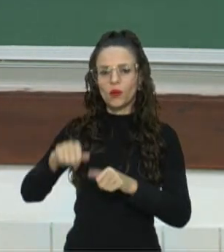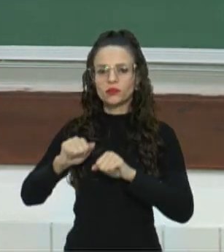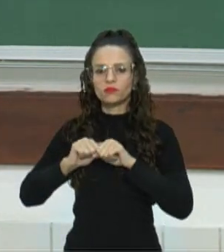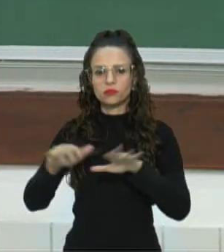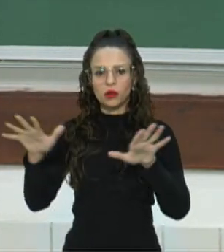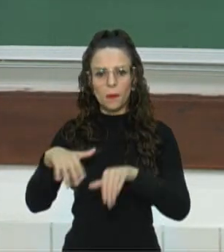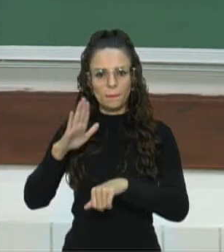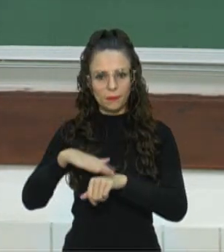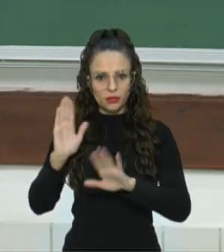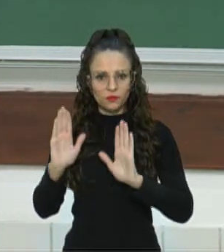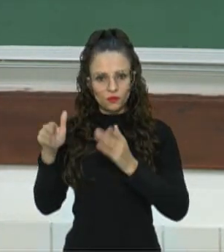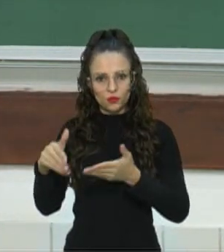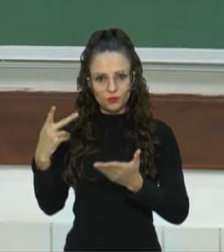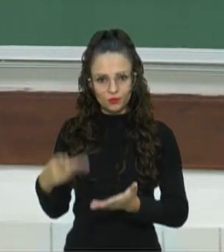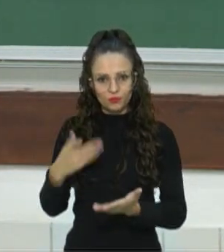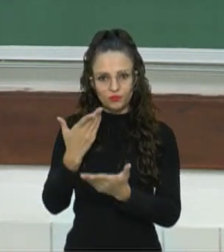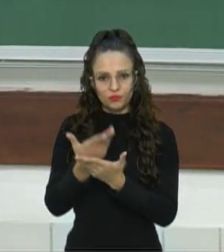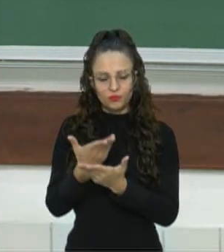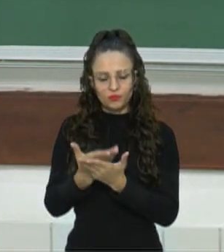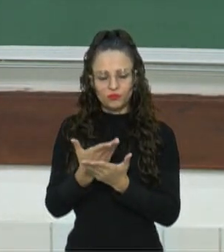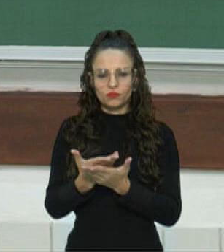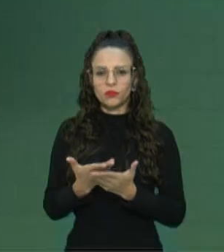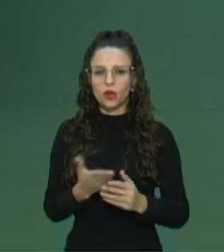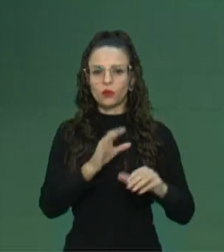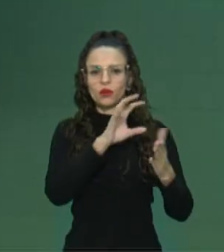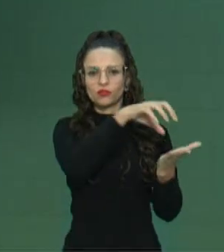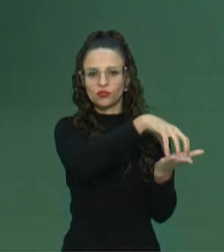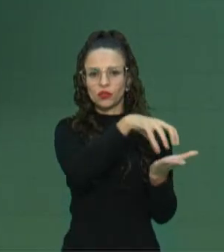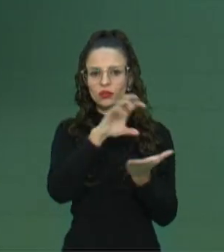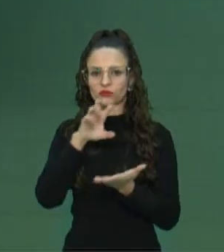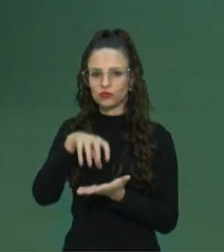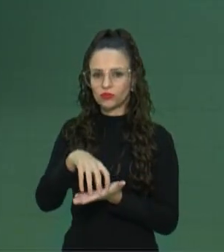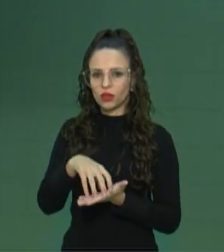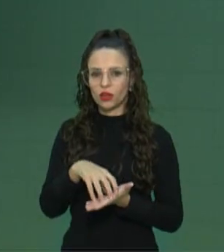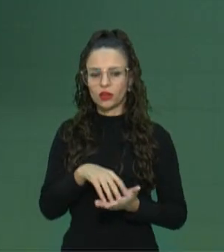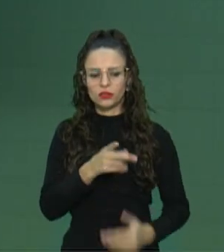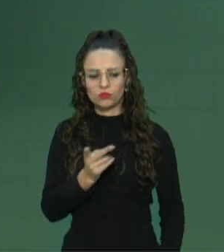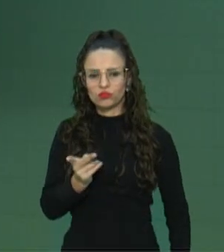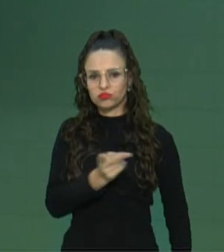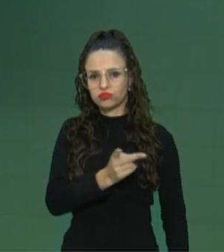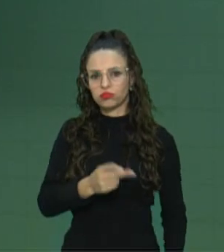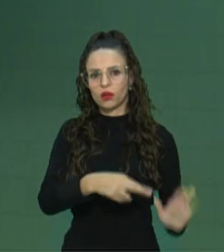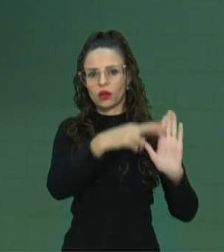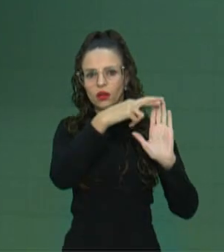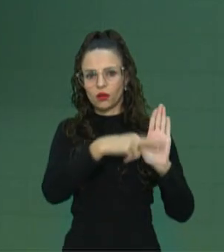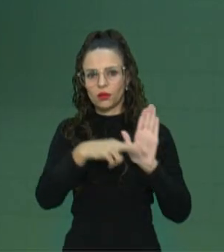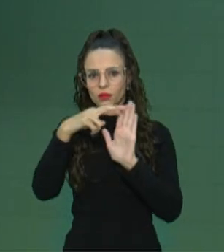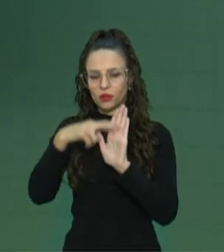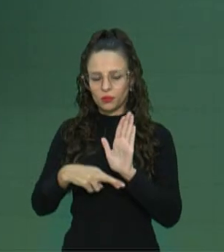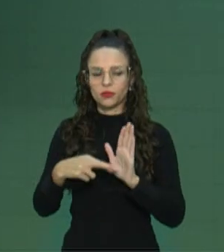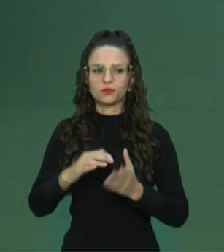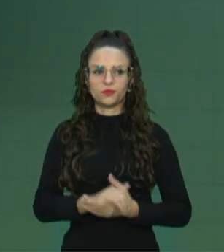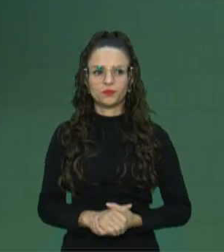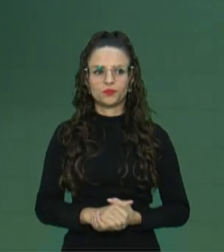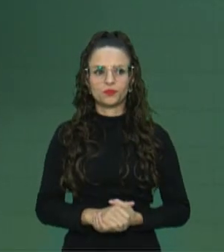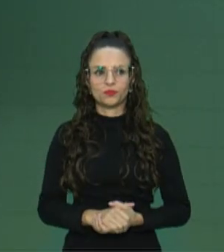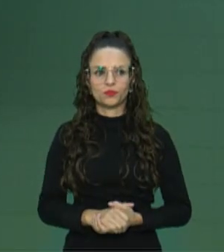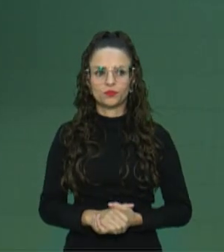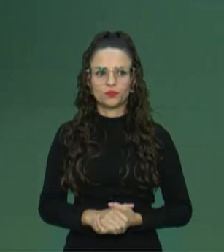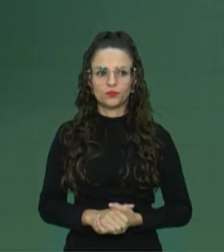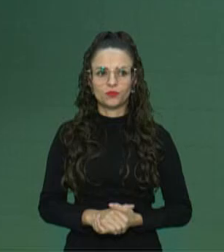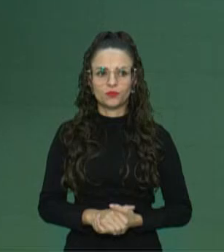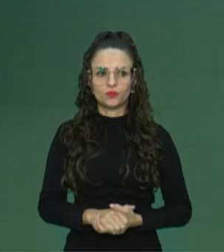vamos focar aqui. Então tem as 2 entidades que vão fazer essa regulamentação do Aikido.